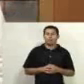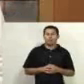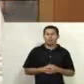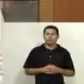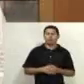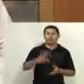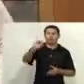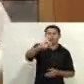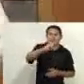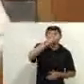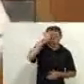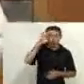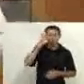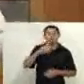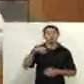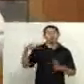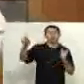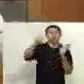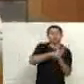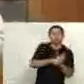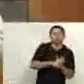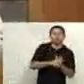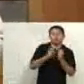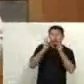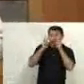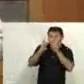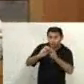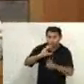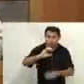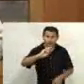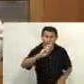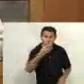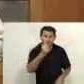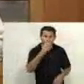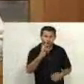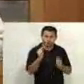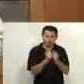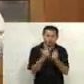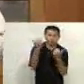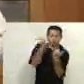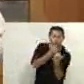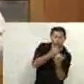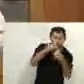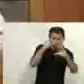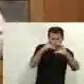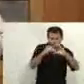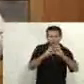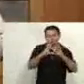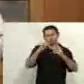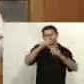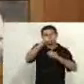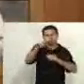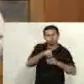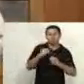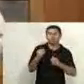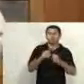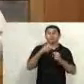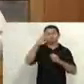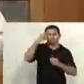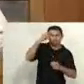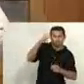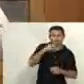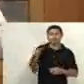Olá pessoal, retornamos. Estive acompanhando o chat com os nossos tutores, tá pessoal? Muitas dúvidas, várias dúvidas relevantes,